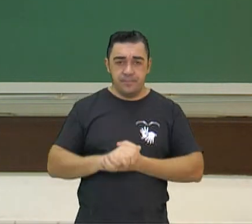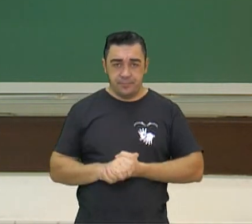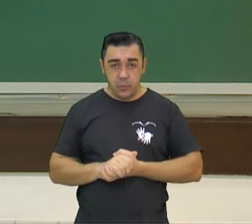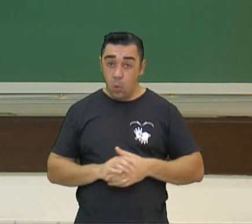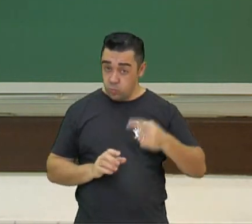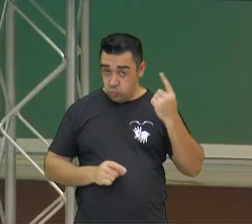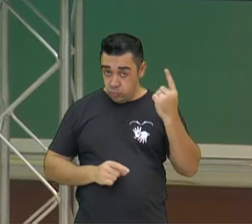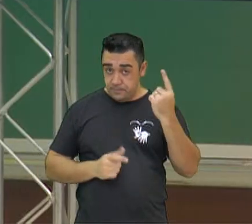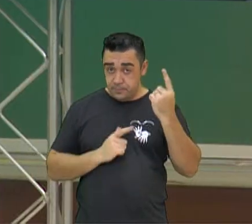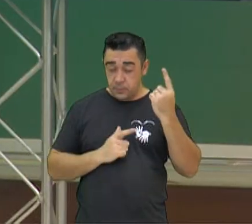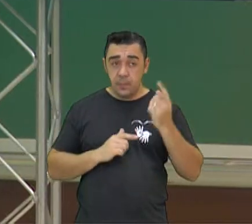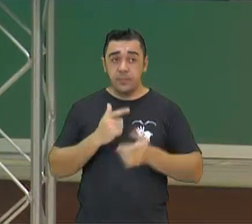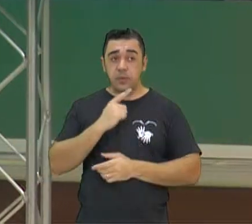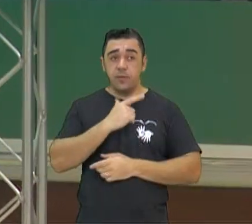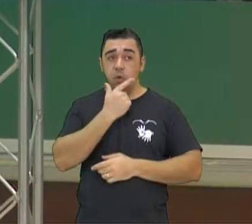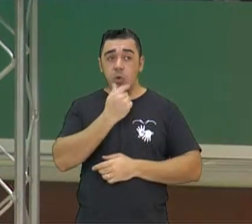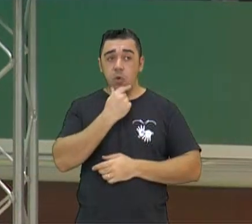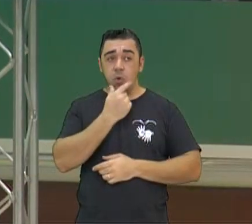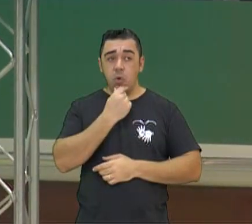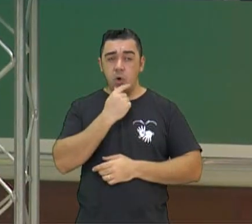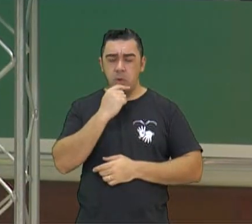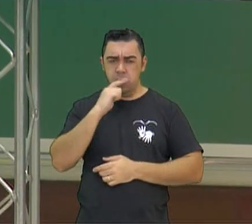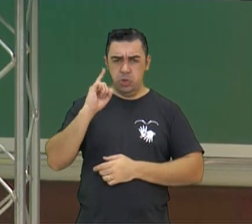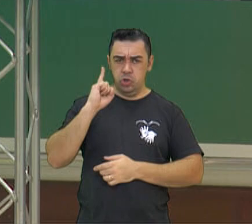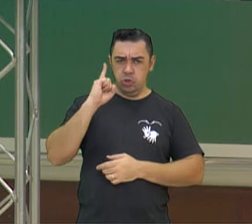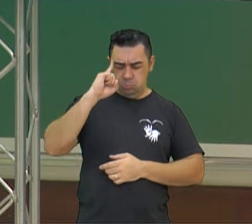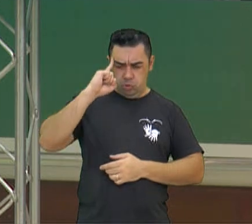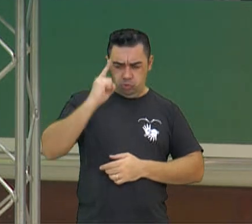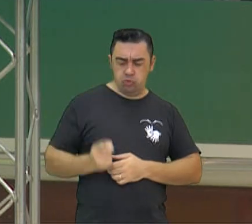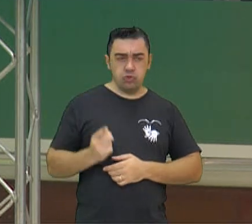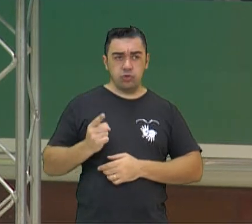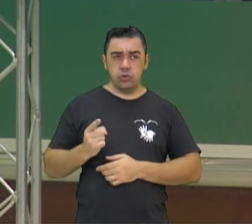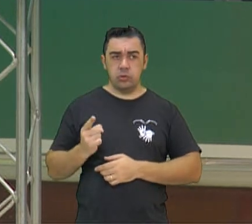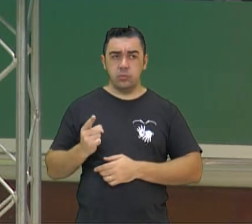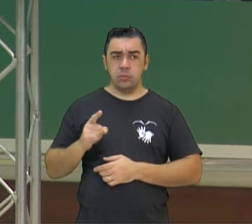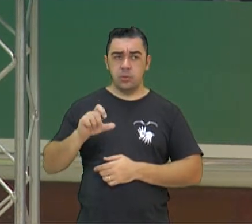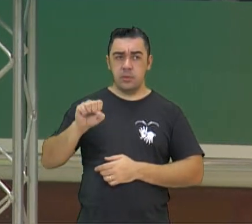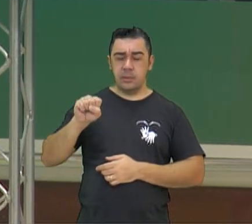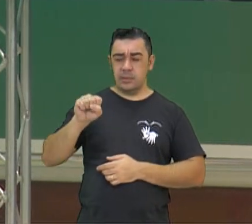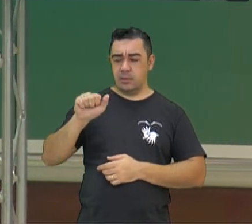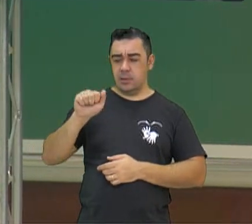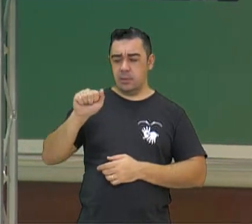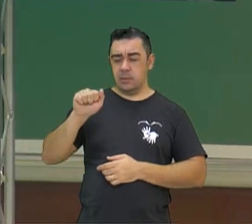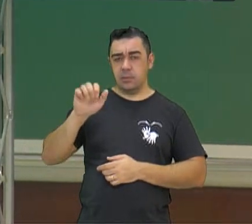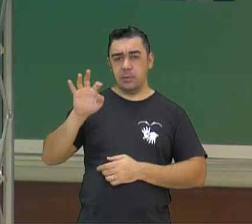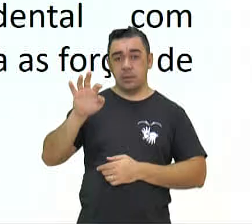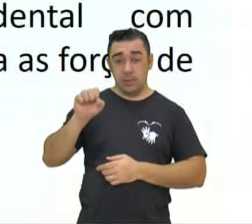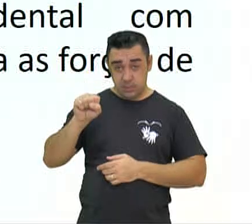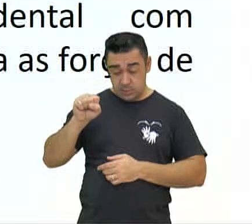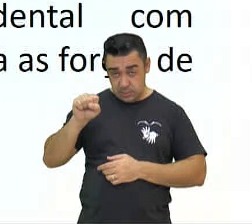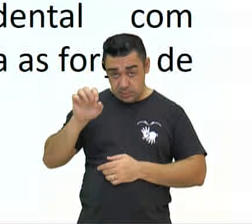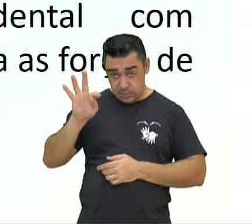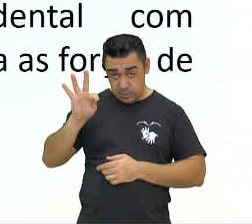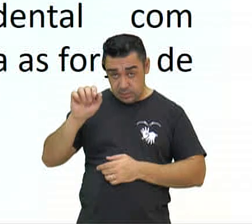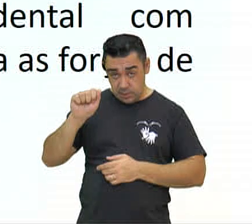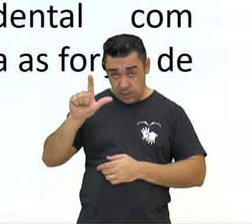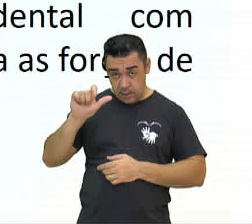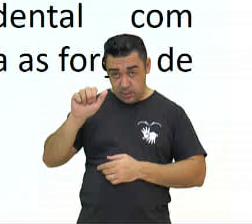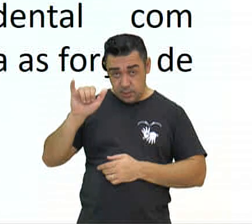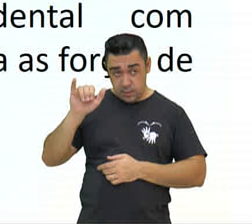das coisas, Stalin, o grande ditador, o grande aí não como um elogio, tá? Decidiu transformar